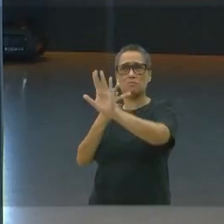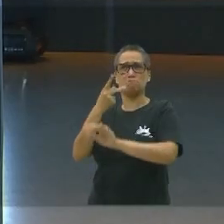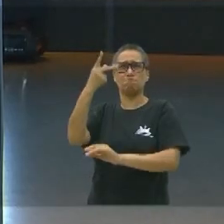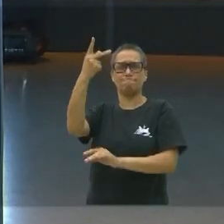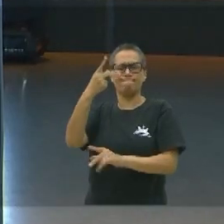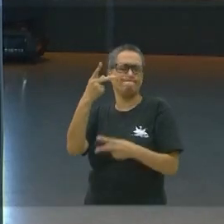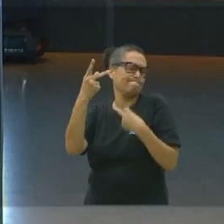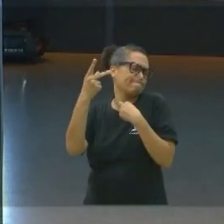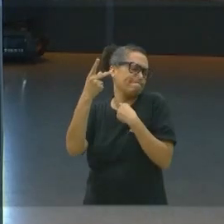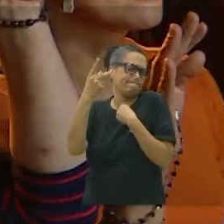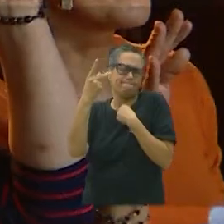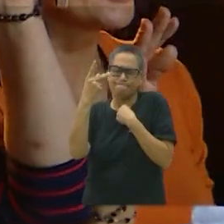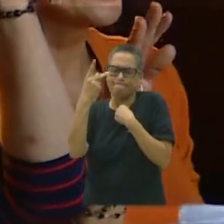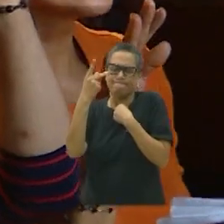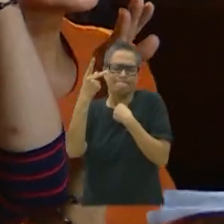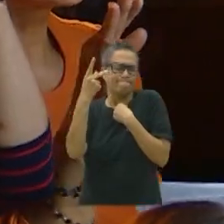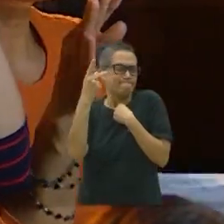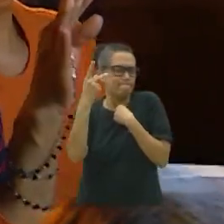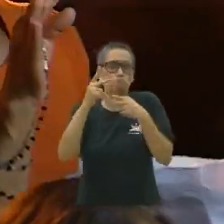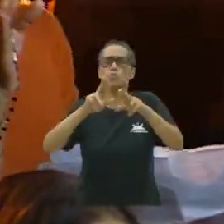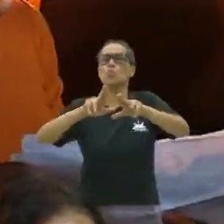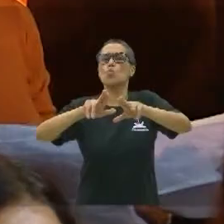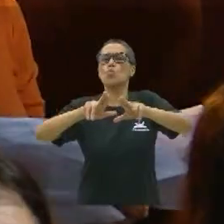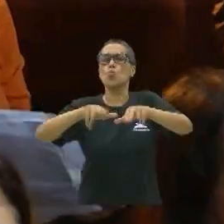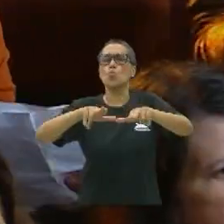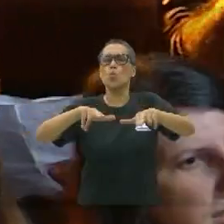separar. E jamais irão